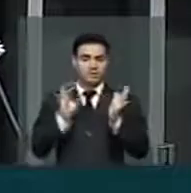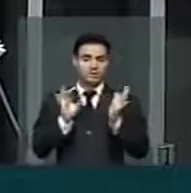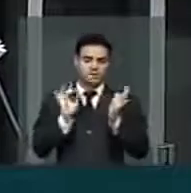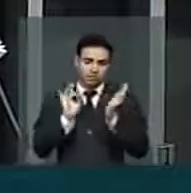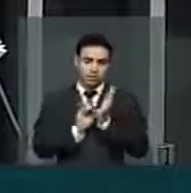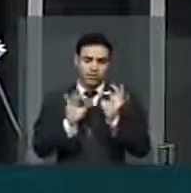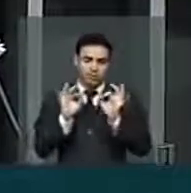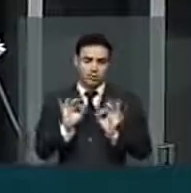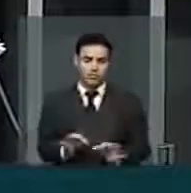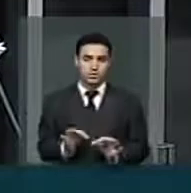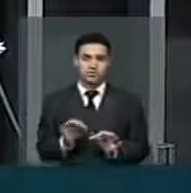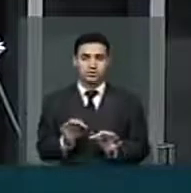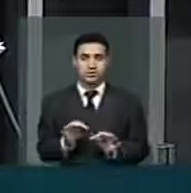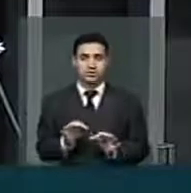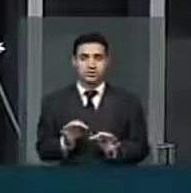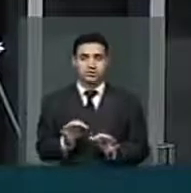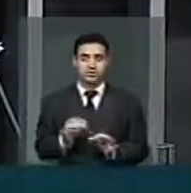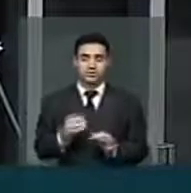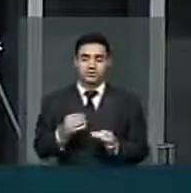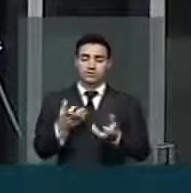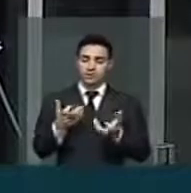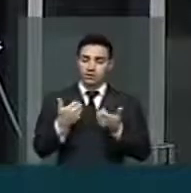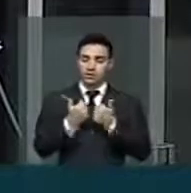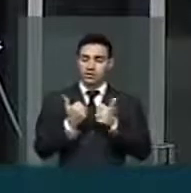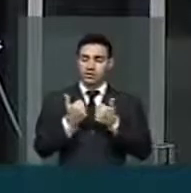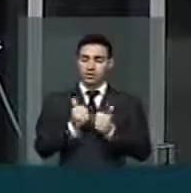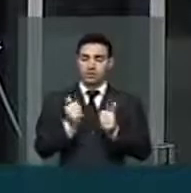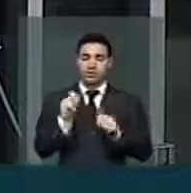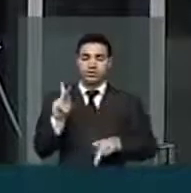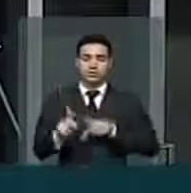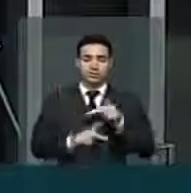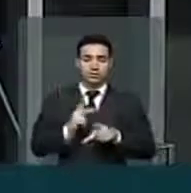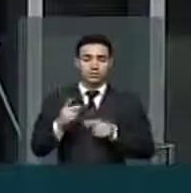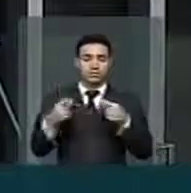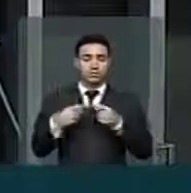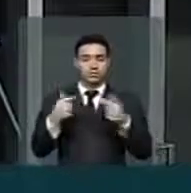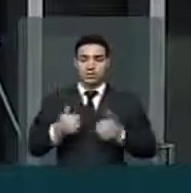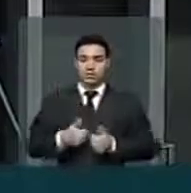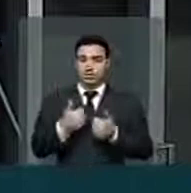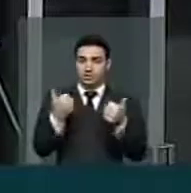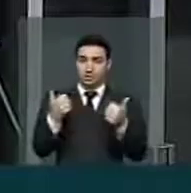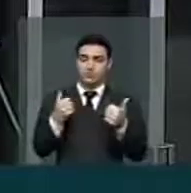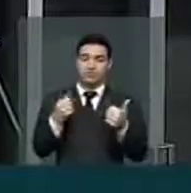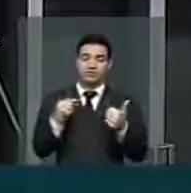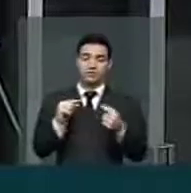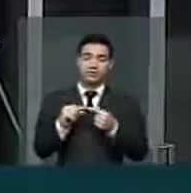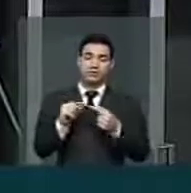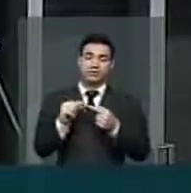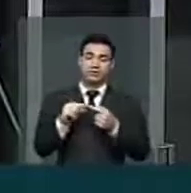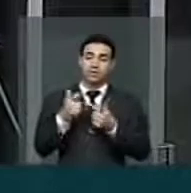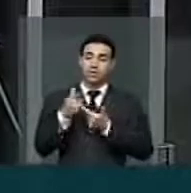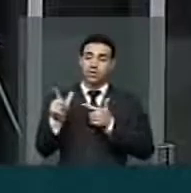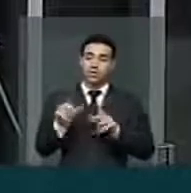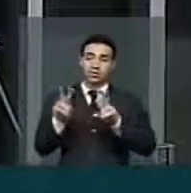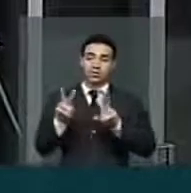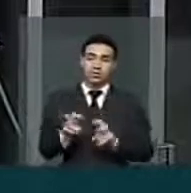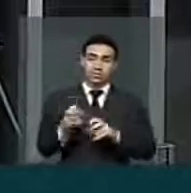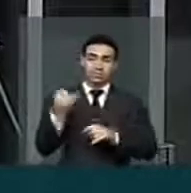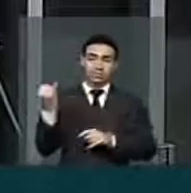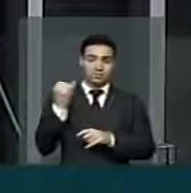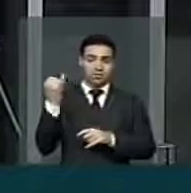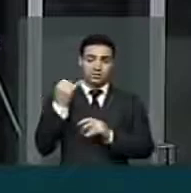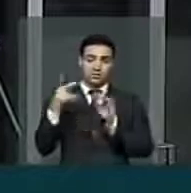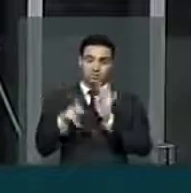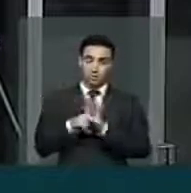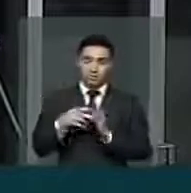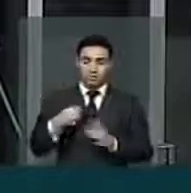de passagem, por transportes públicos de qualidade, ecoa para os outros temas importantes da